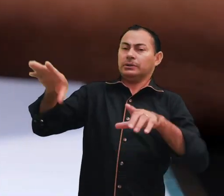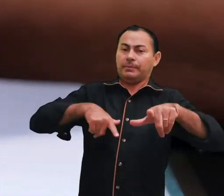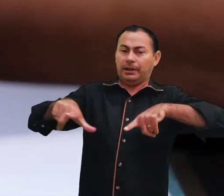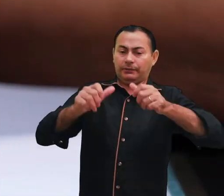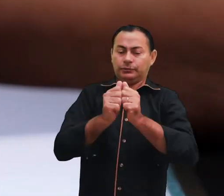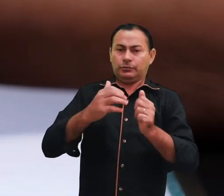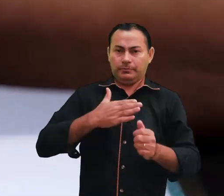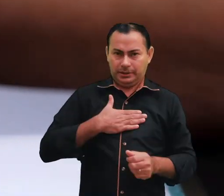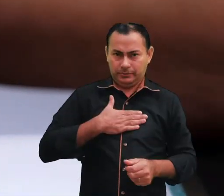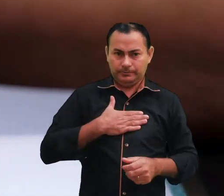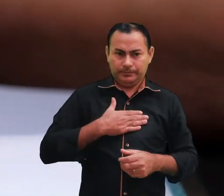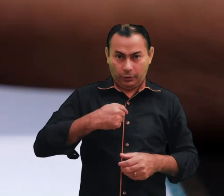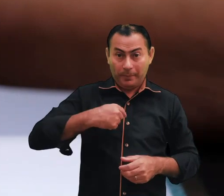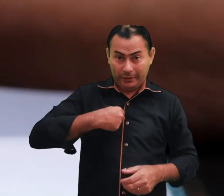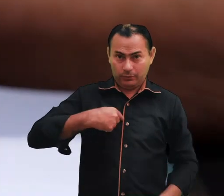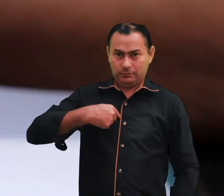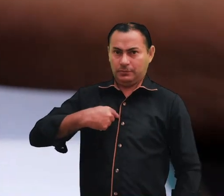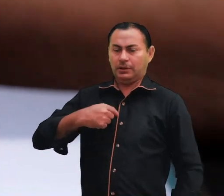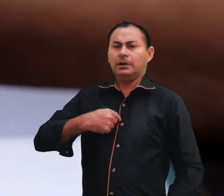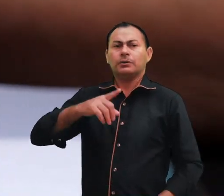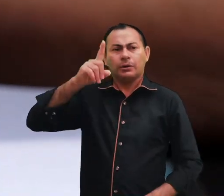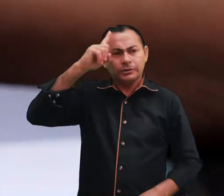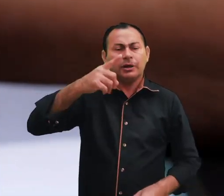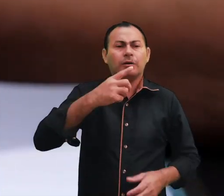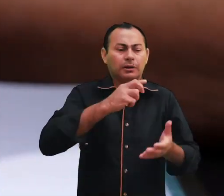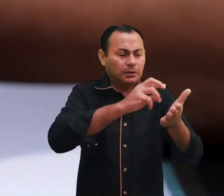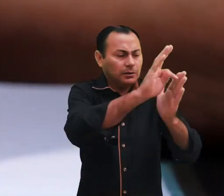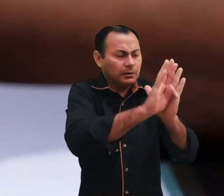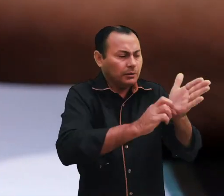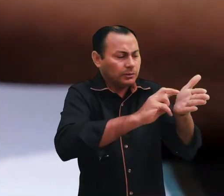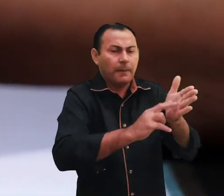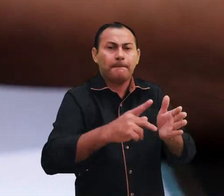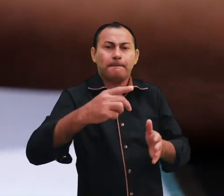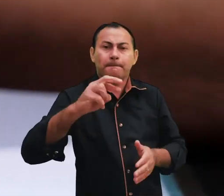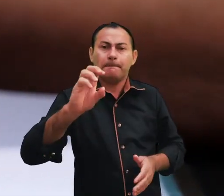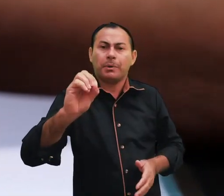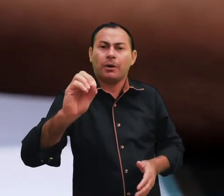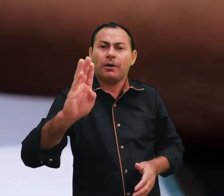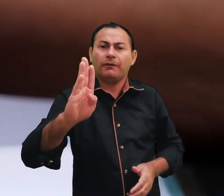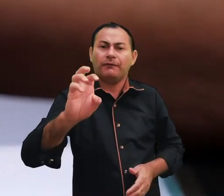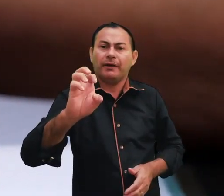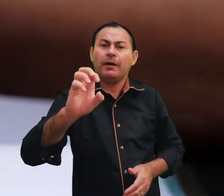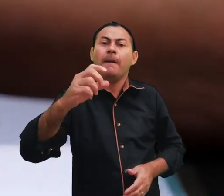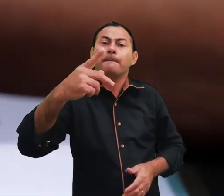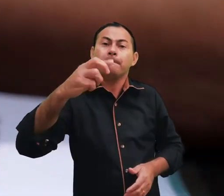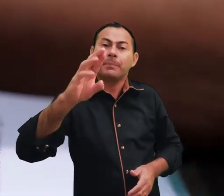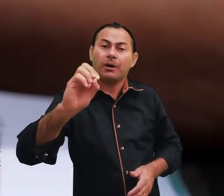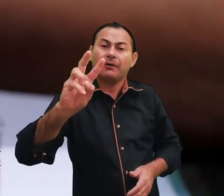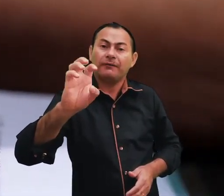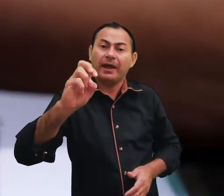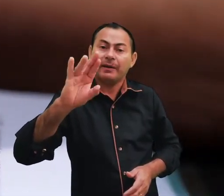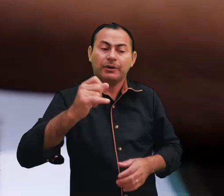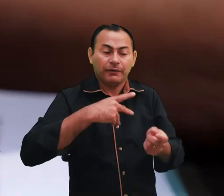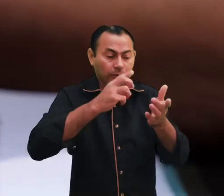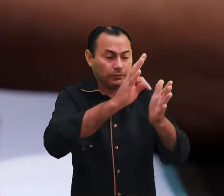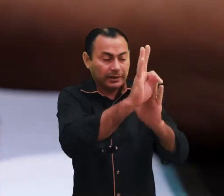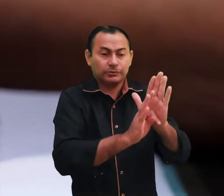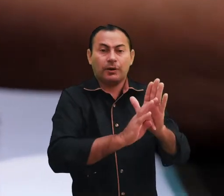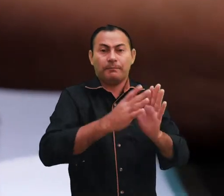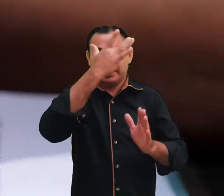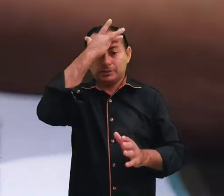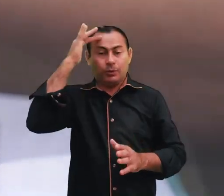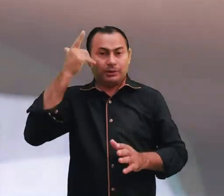trabalhava comigo. No outro dia de manhã li um texto de Provérbios que dizia que o homem tolo não tem planos e ainda se gaba disso. Só